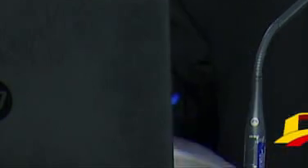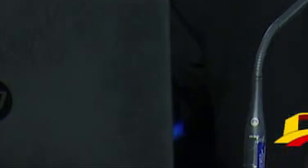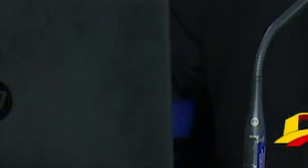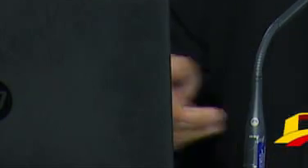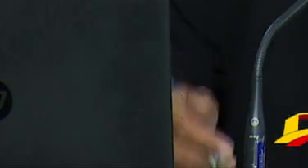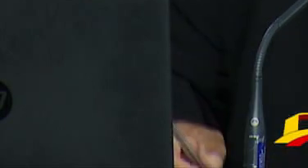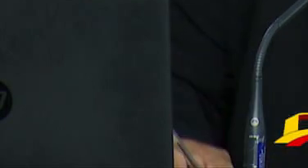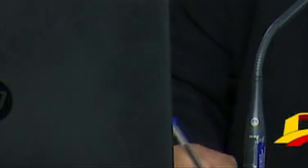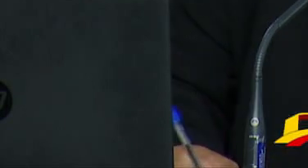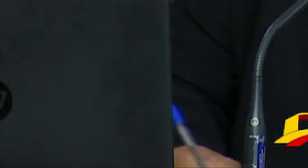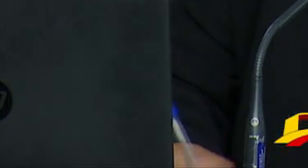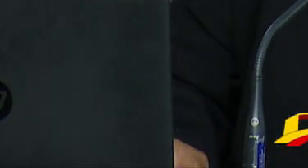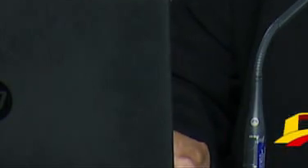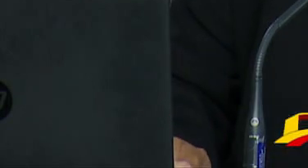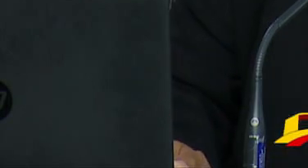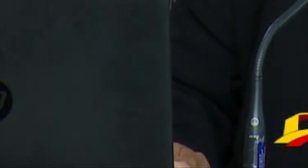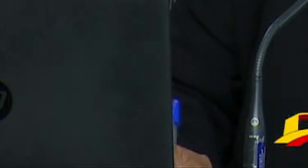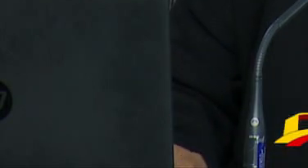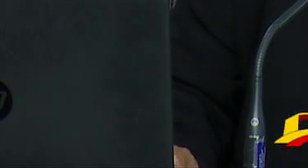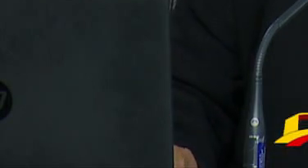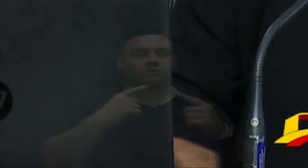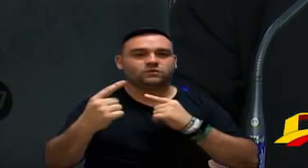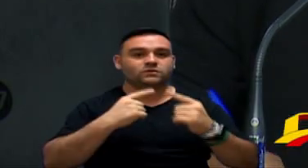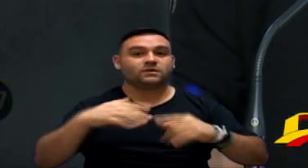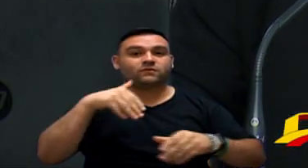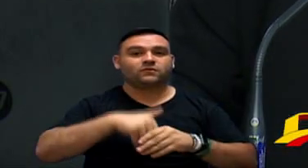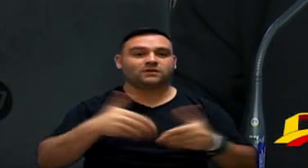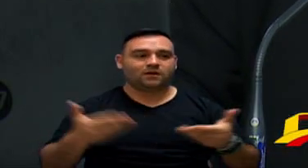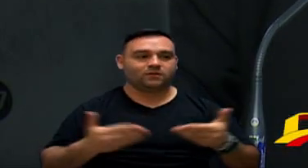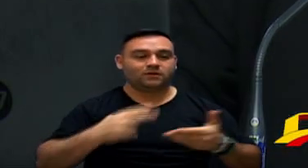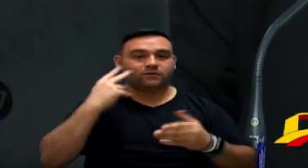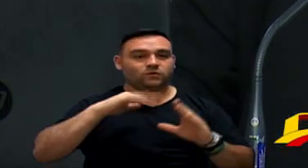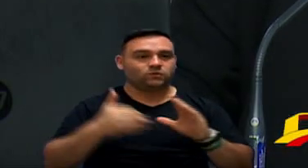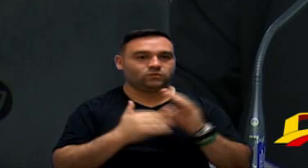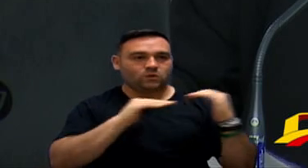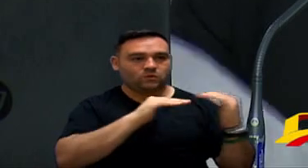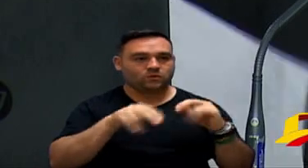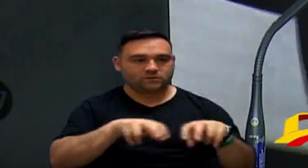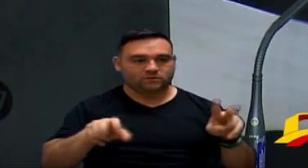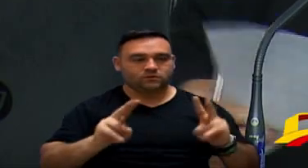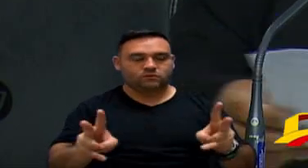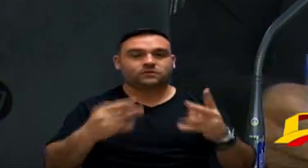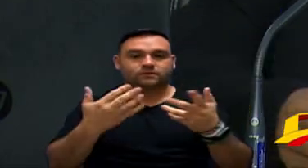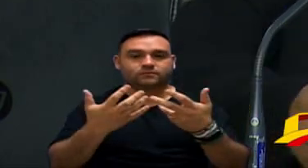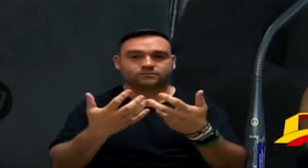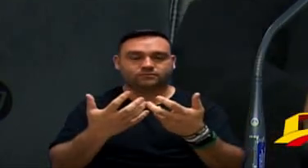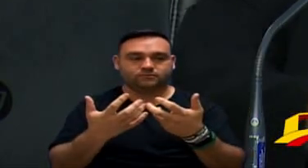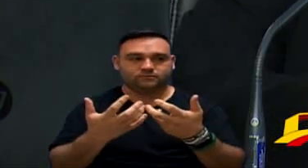eu coloco em discussão em votação os vereadores concordado